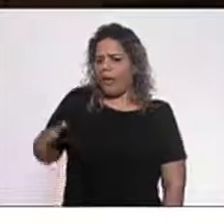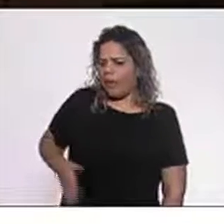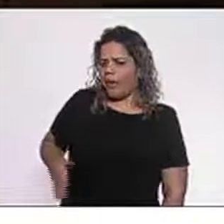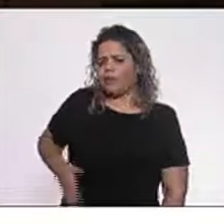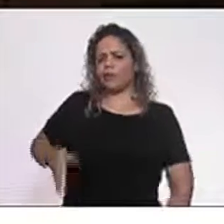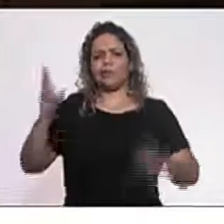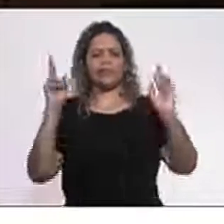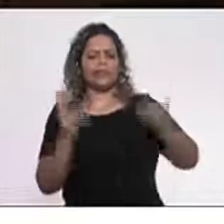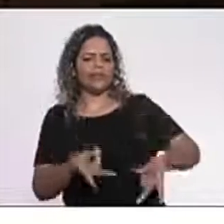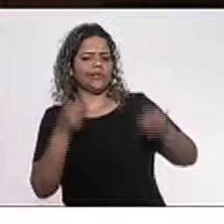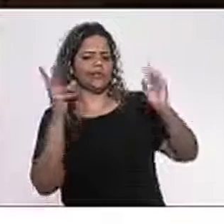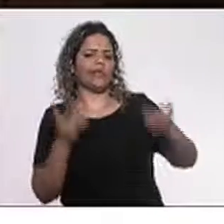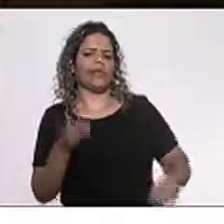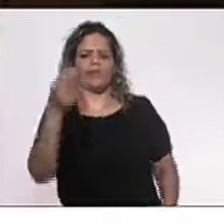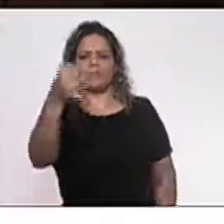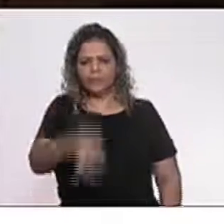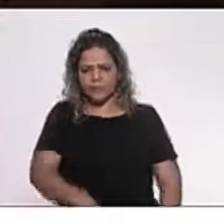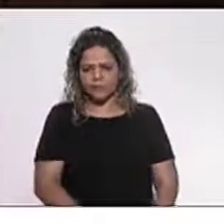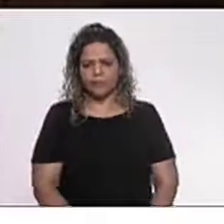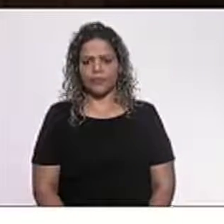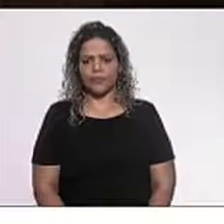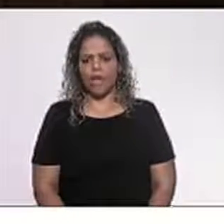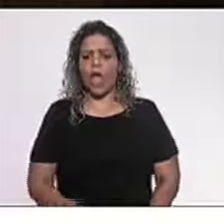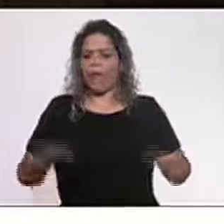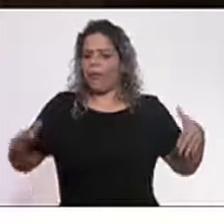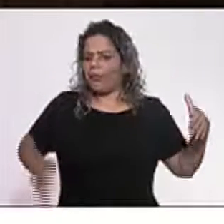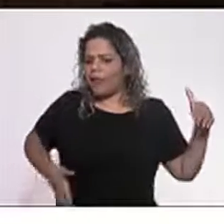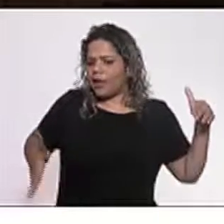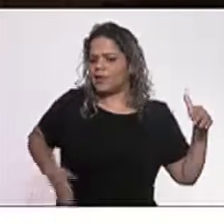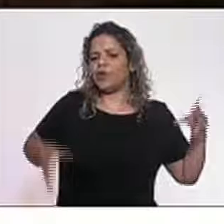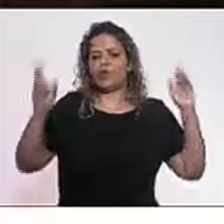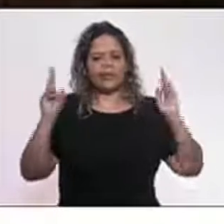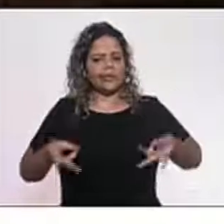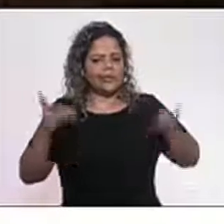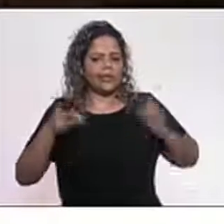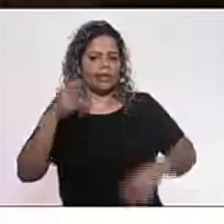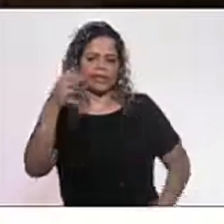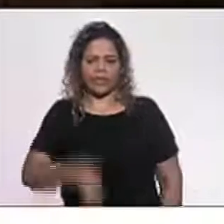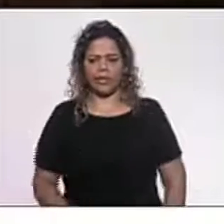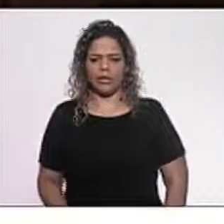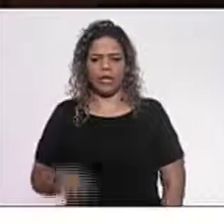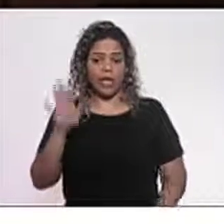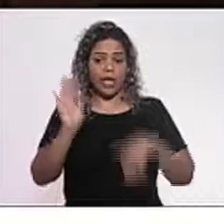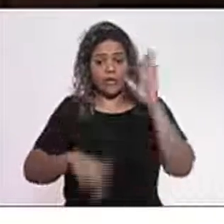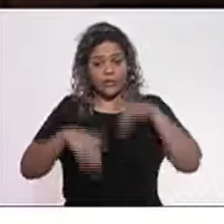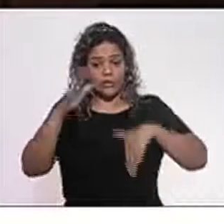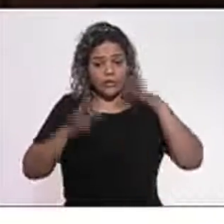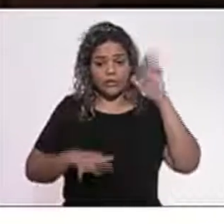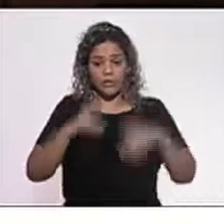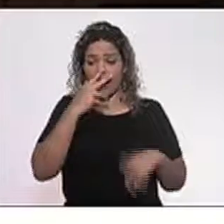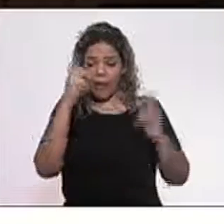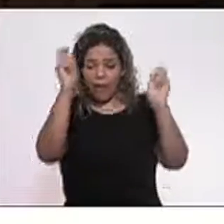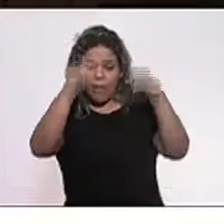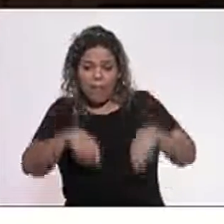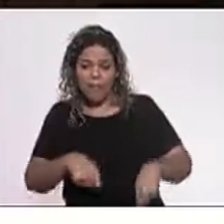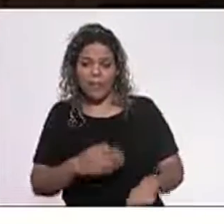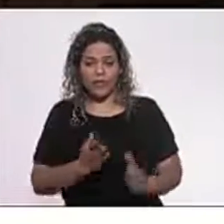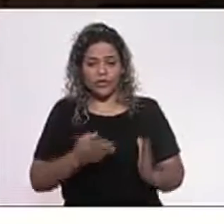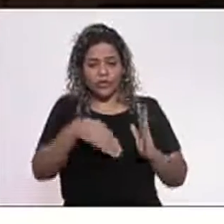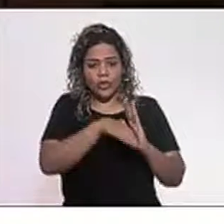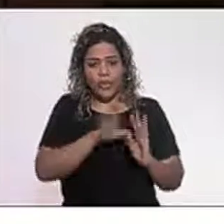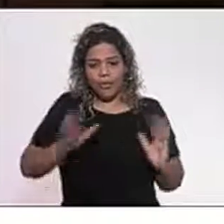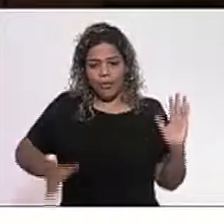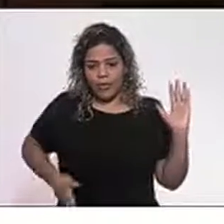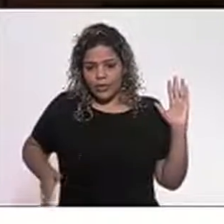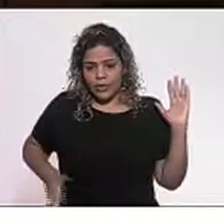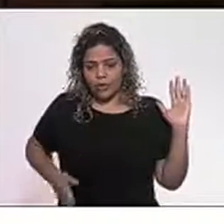está sempre certo. Bandido está sempre certo. Muitas vezes é até capaz de chegar esse bandido